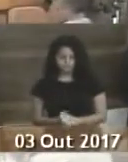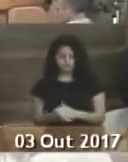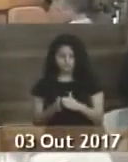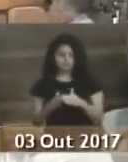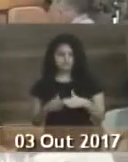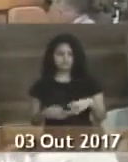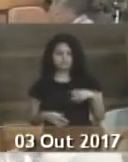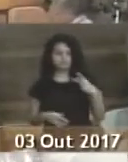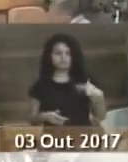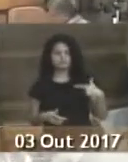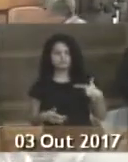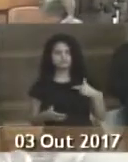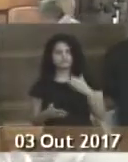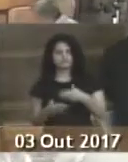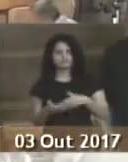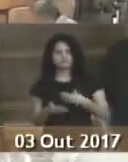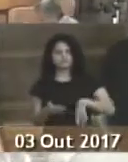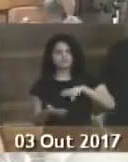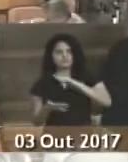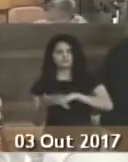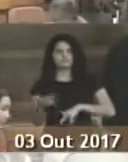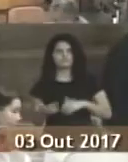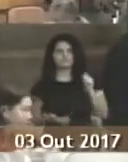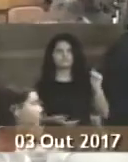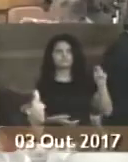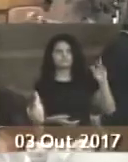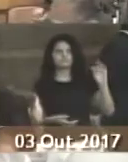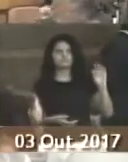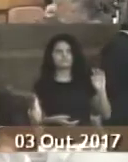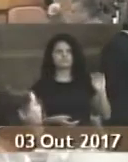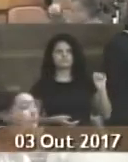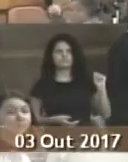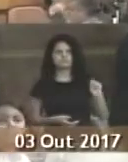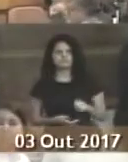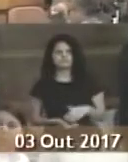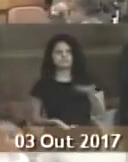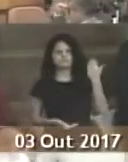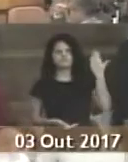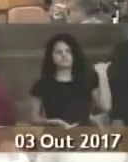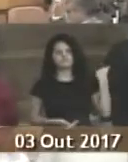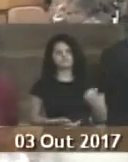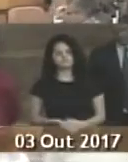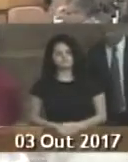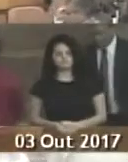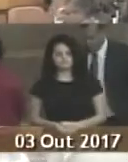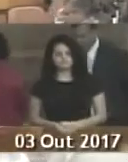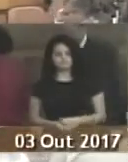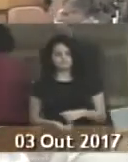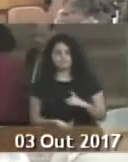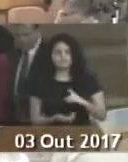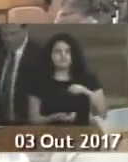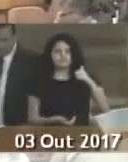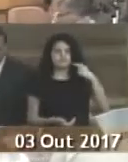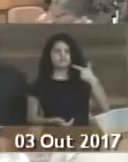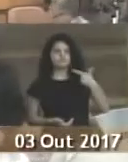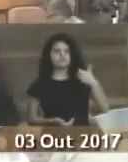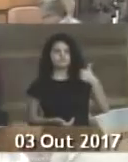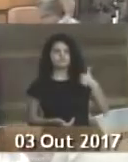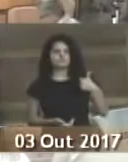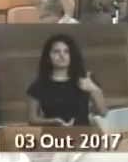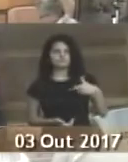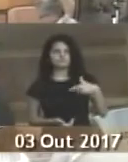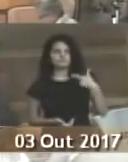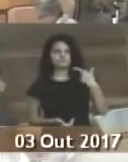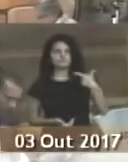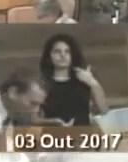Solicito ao segundo secretário que proceda à leitura das atas das sessões anteriores, realizadas no dia 21, 26 e 28 do 9